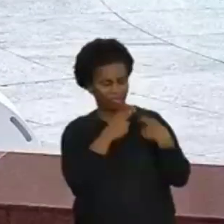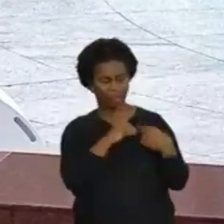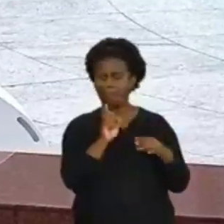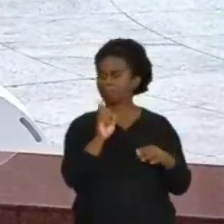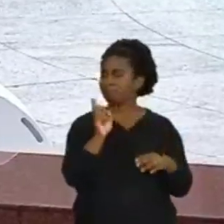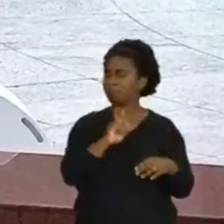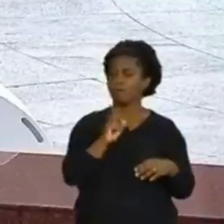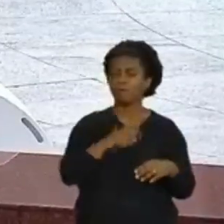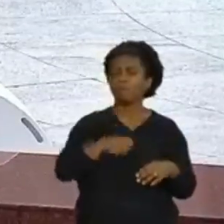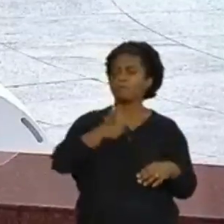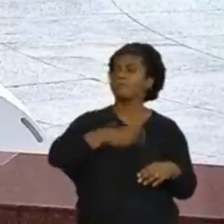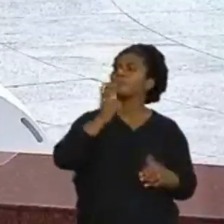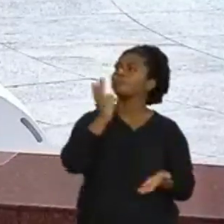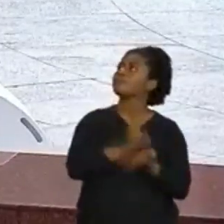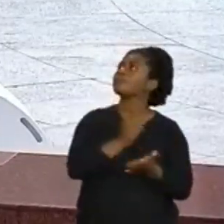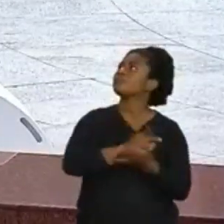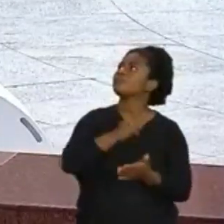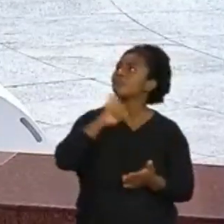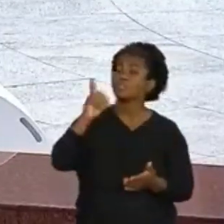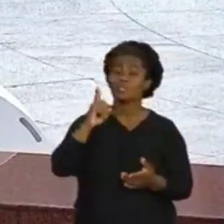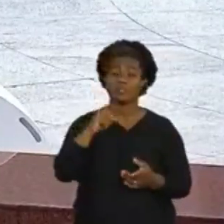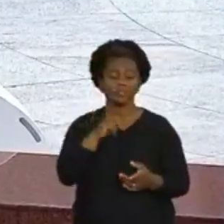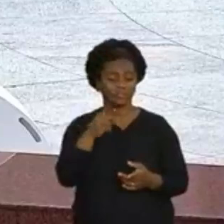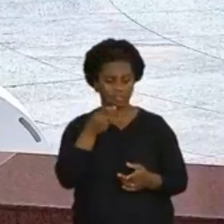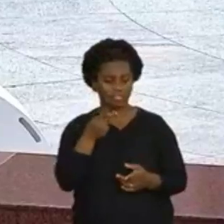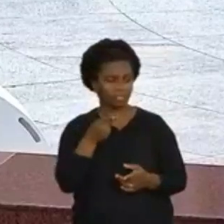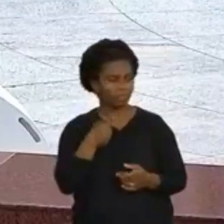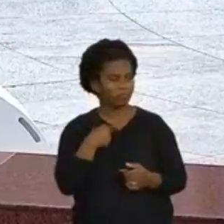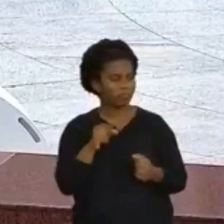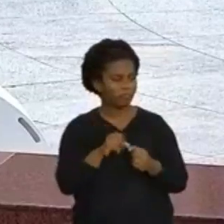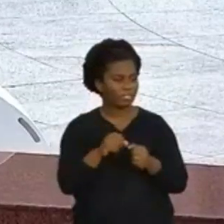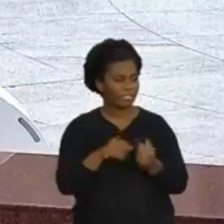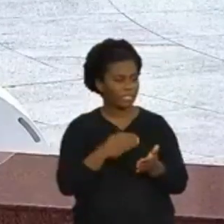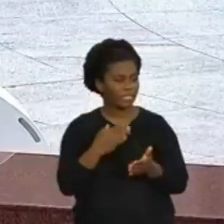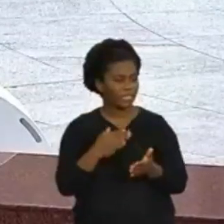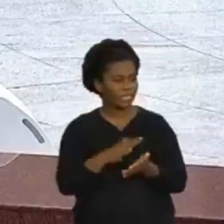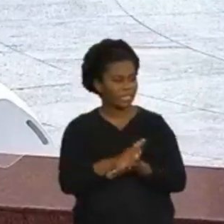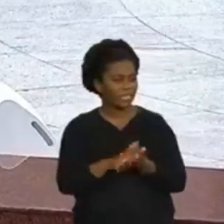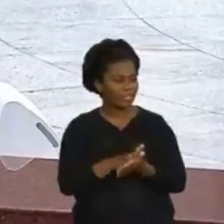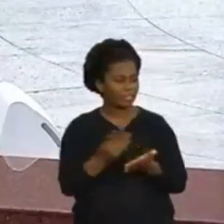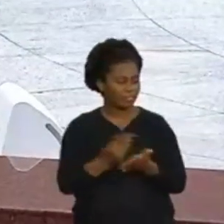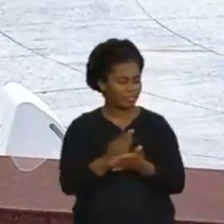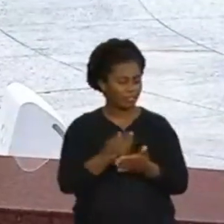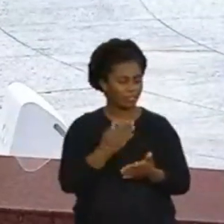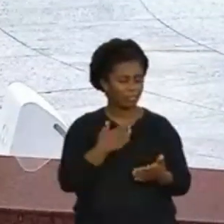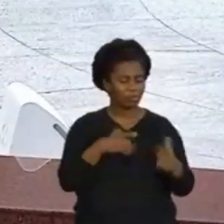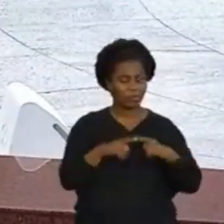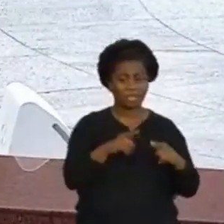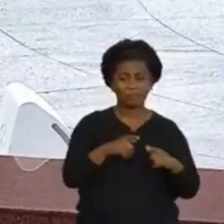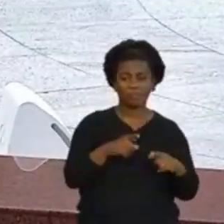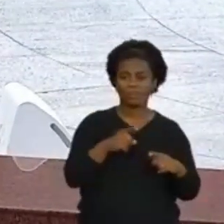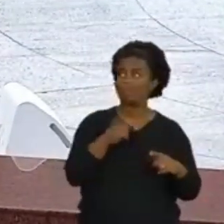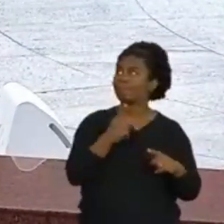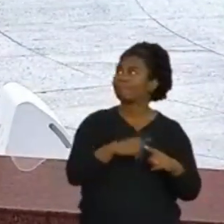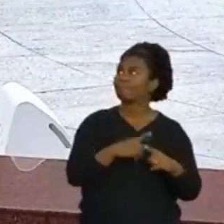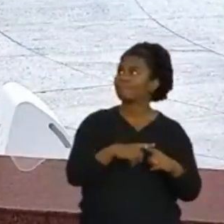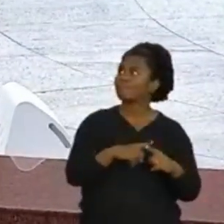Deus. Eu não vou fazer isso no meu trabalho, porque isso não agrada a quem? Ou seja, Deus está antes de você.